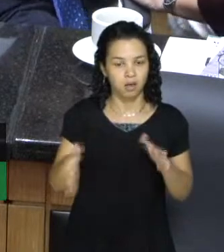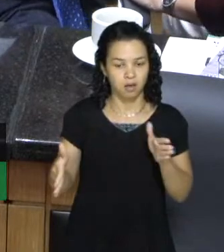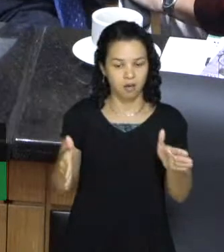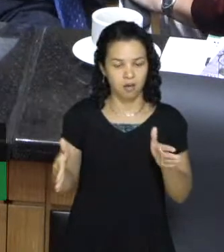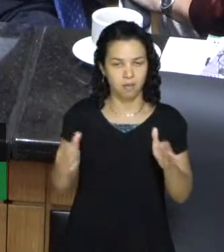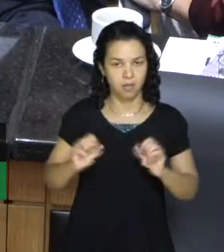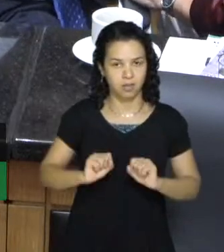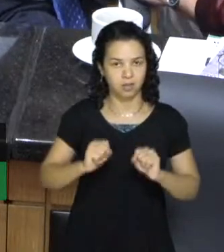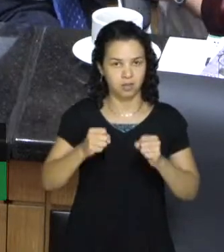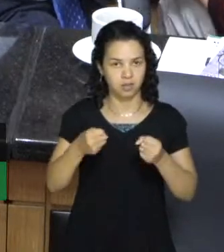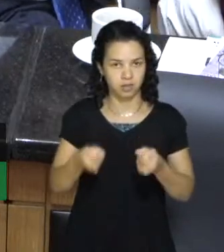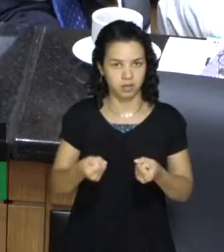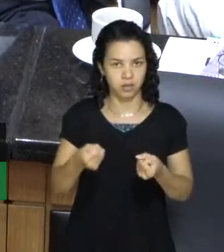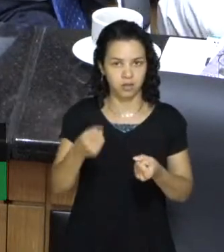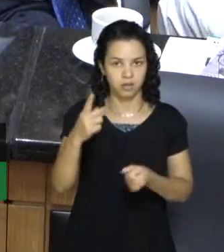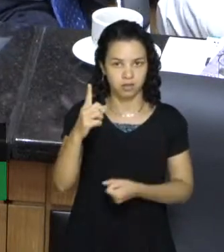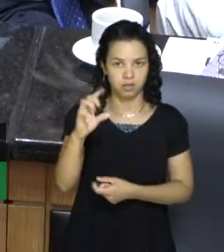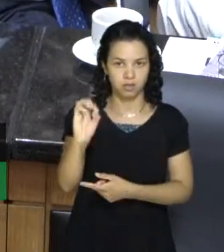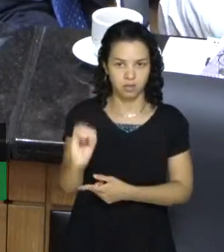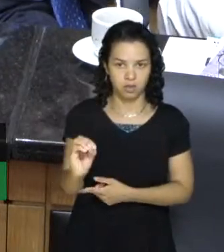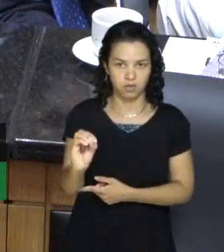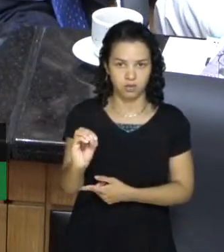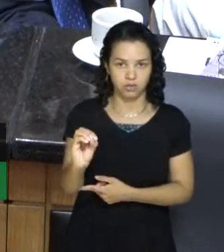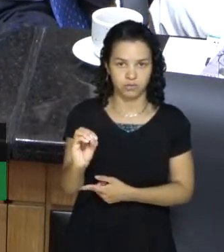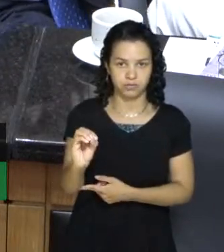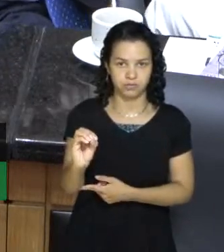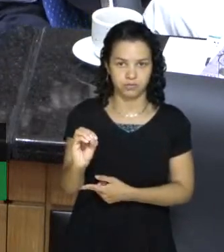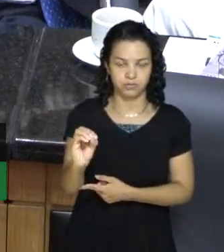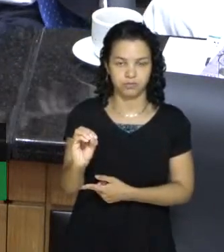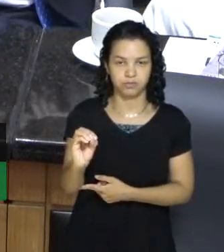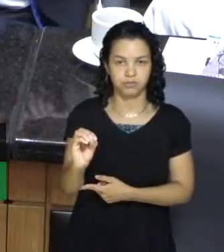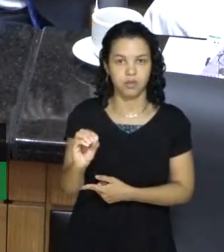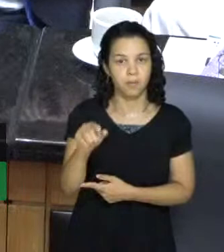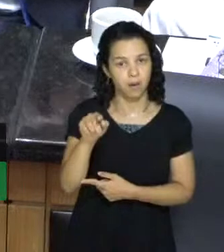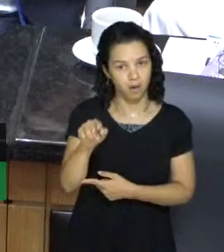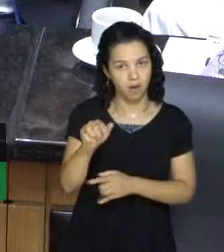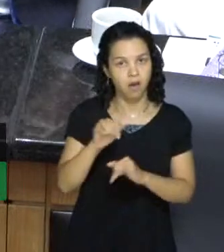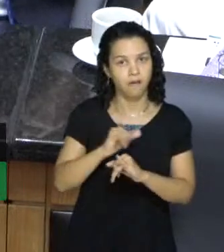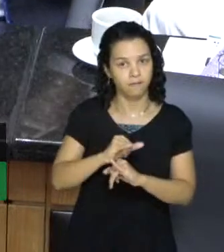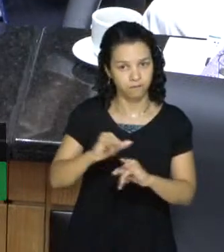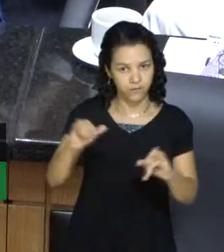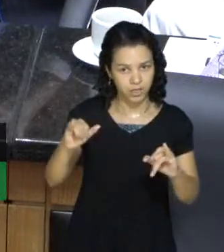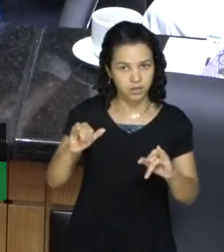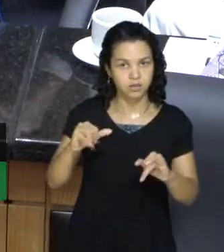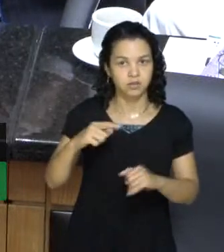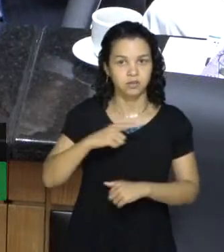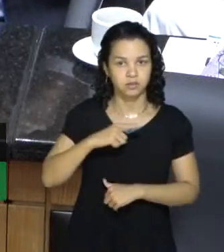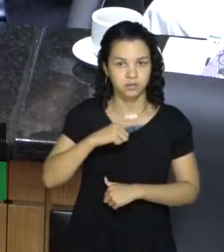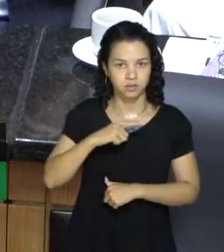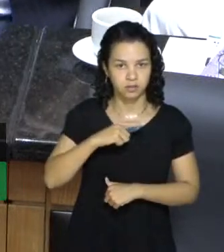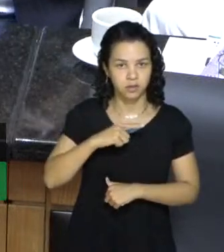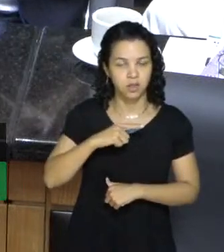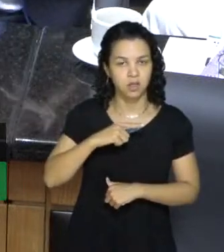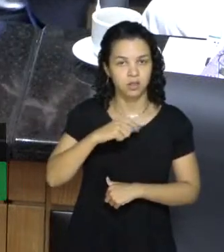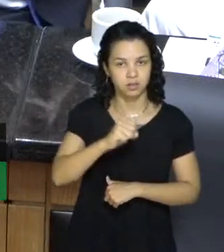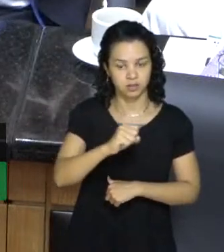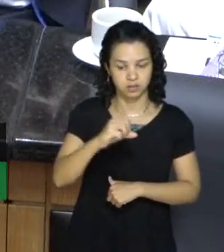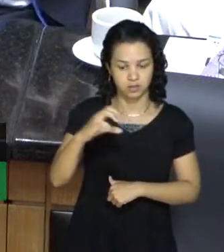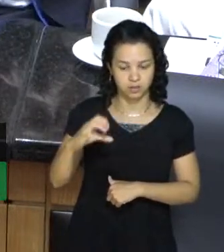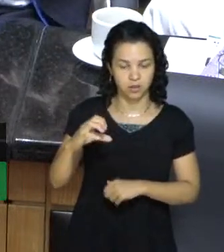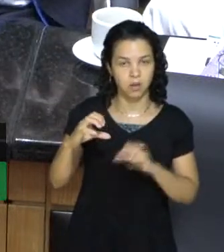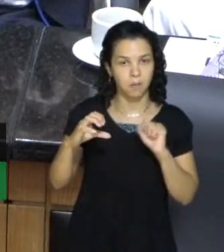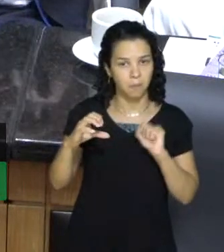defensores do 10 na campanha, mas eles foram avisados de que Santa Catarina podia se transformar em uma ocanteira de obras